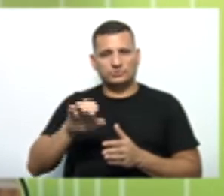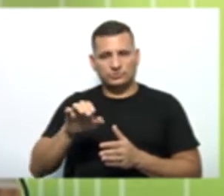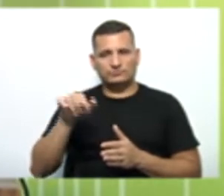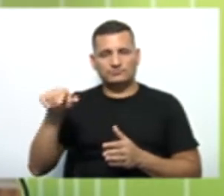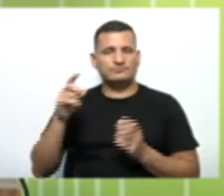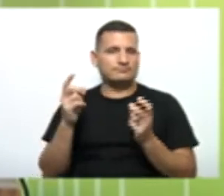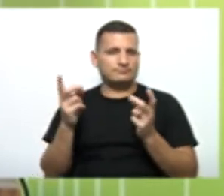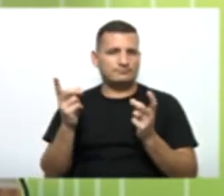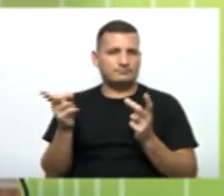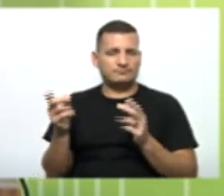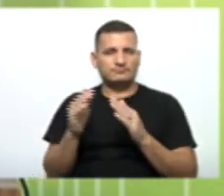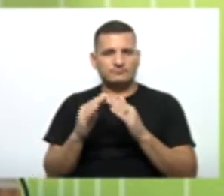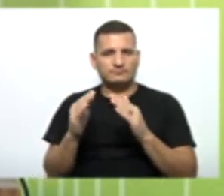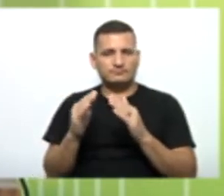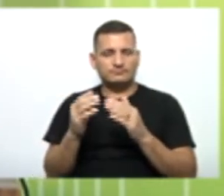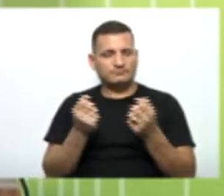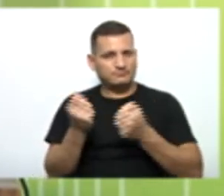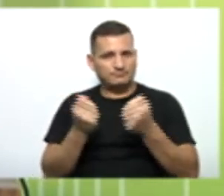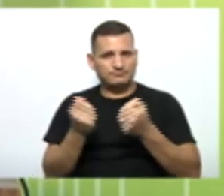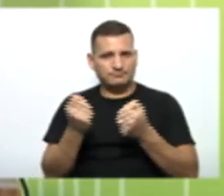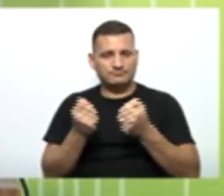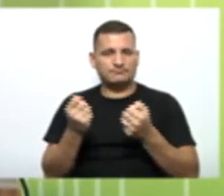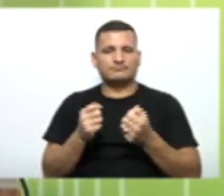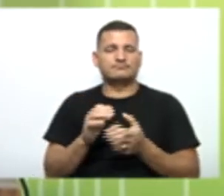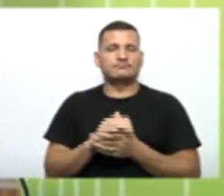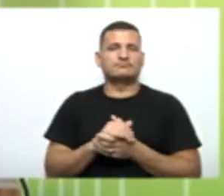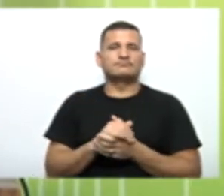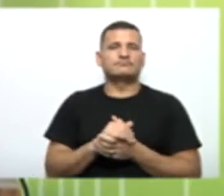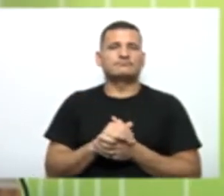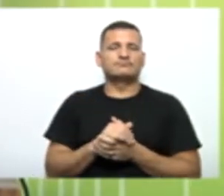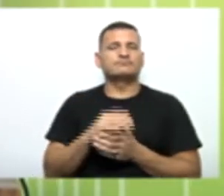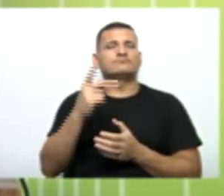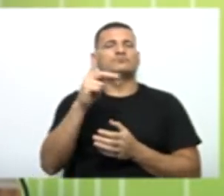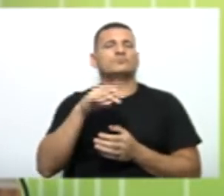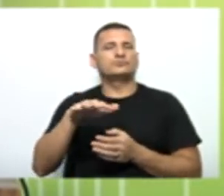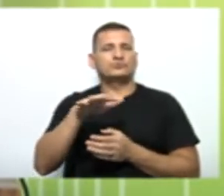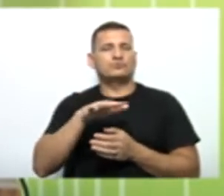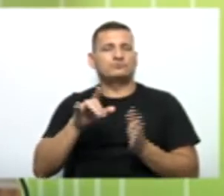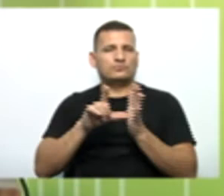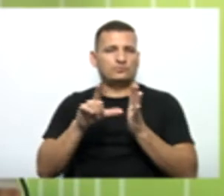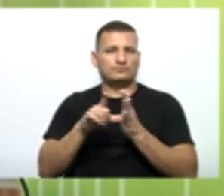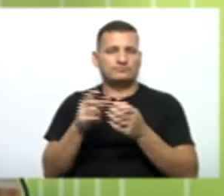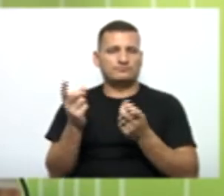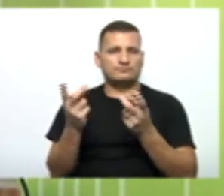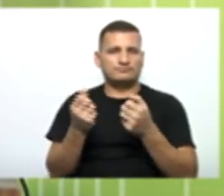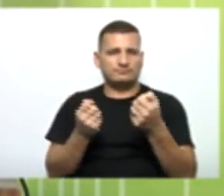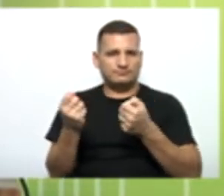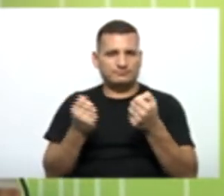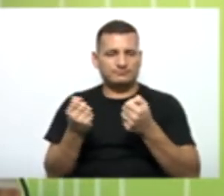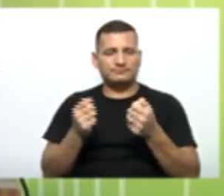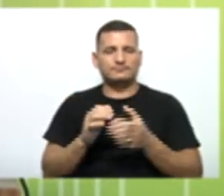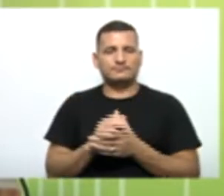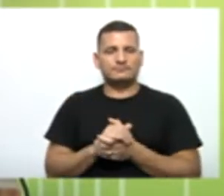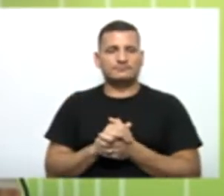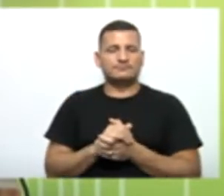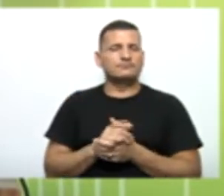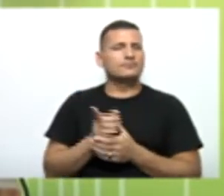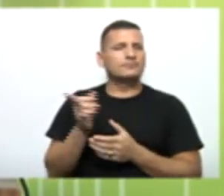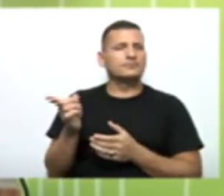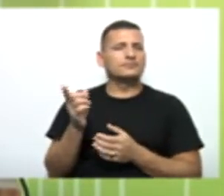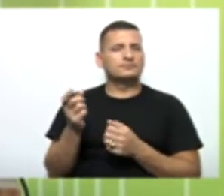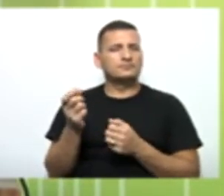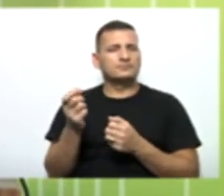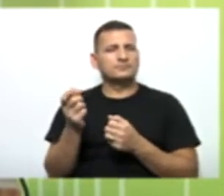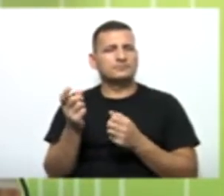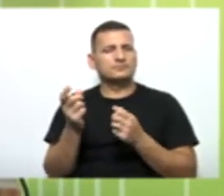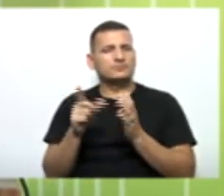Ó, identifiquem uma concessionária da sua região. Vamos lá. Essa concessionária, qual é o ramo dela? Qual é